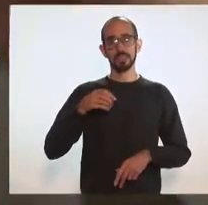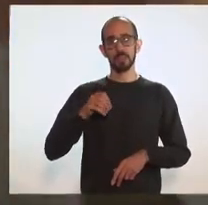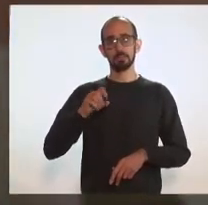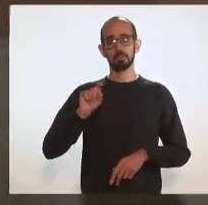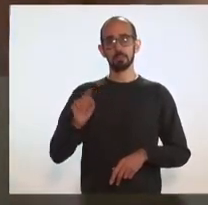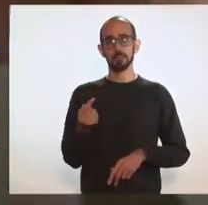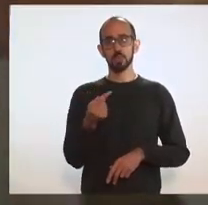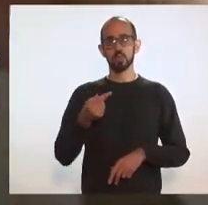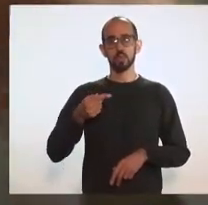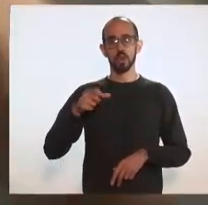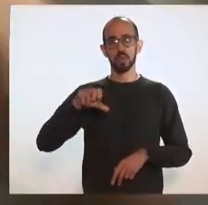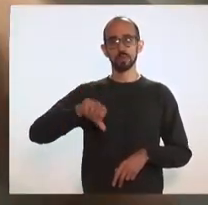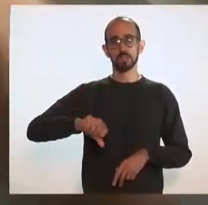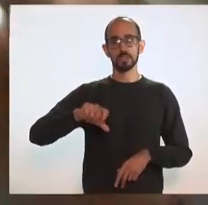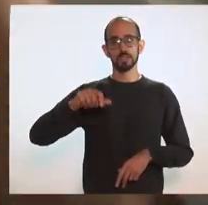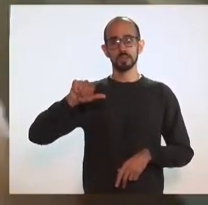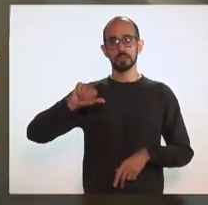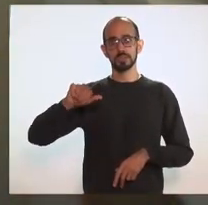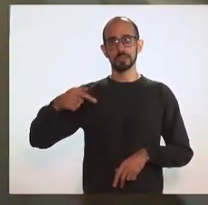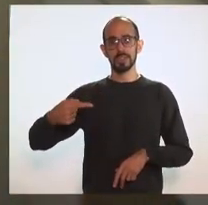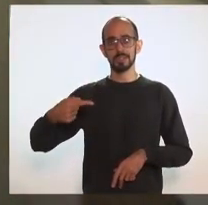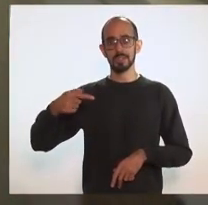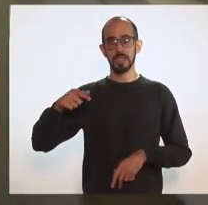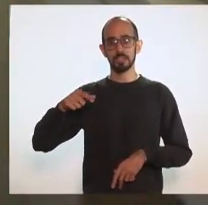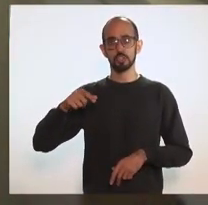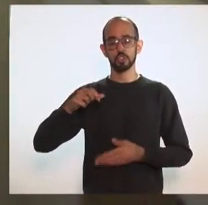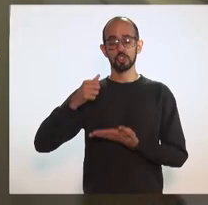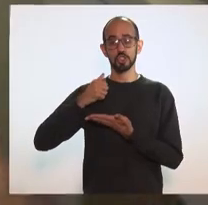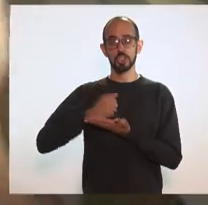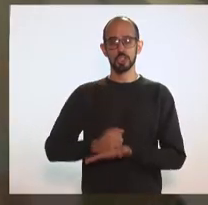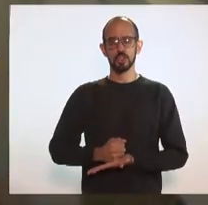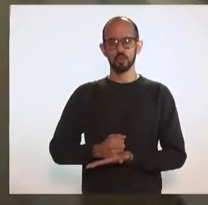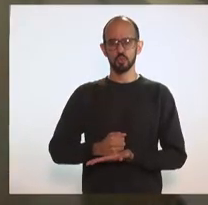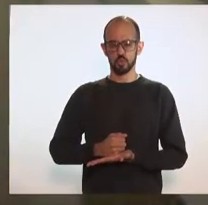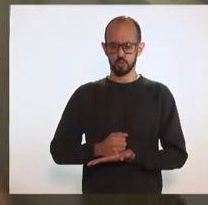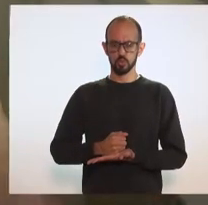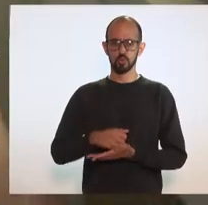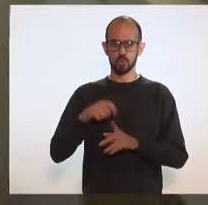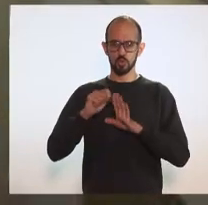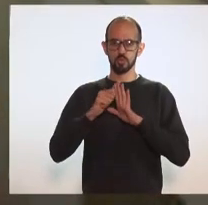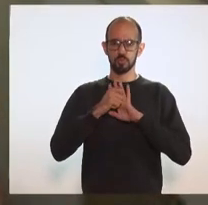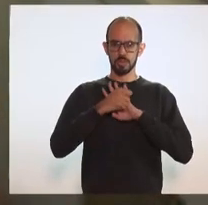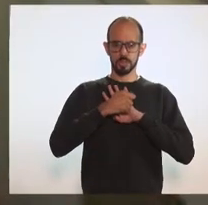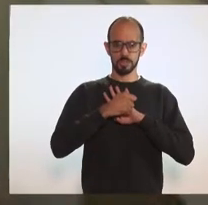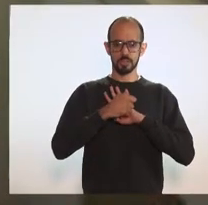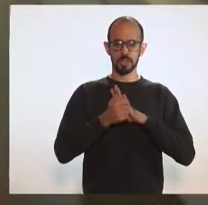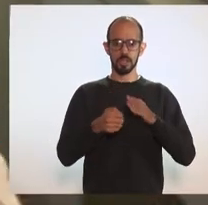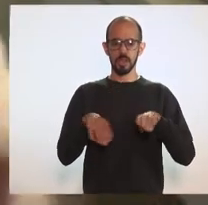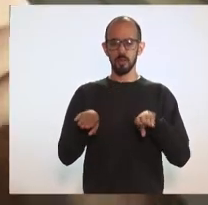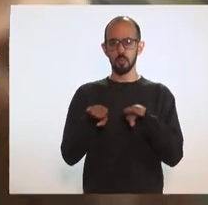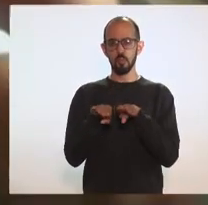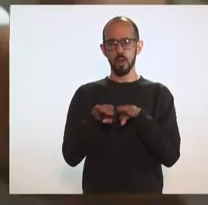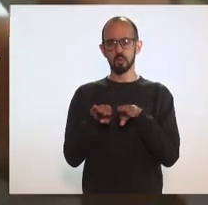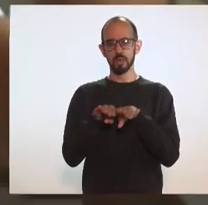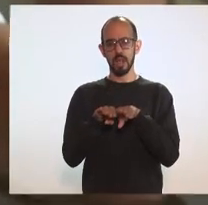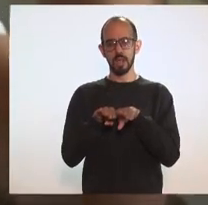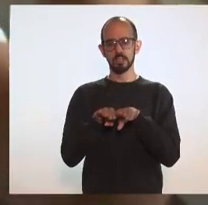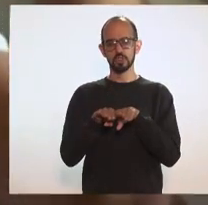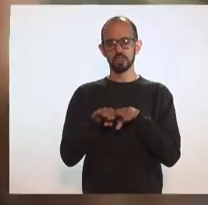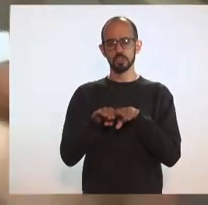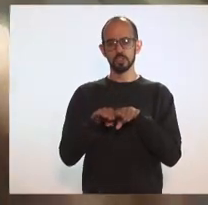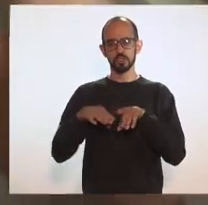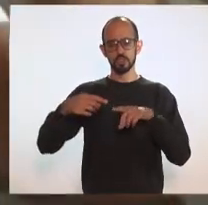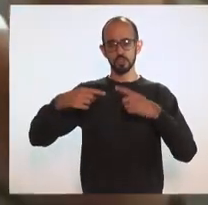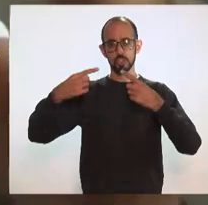70917 toneladas Leite 7 igualdade de competitividade com